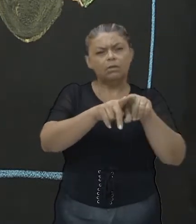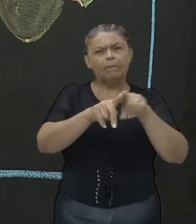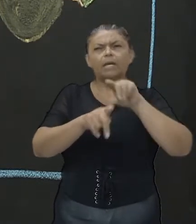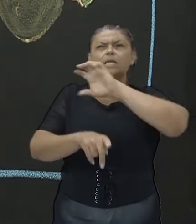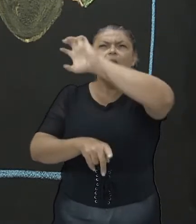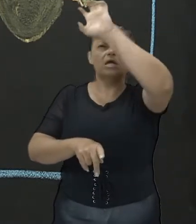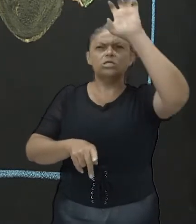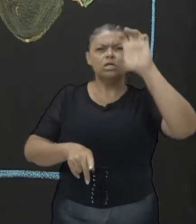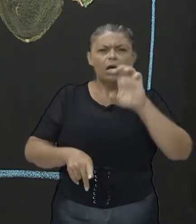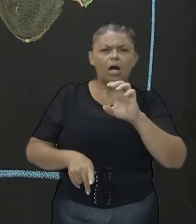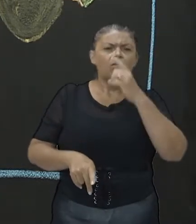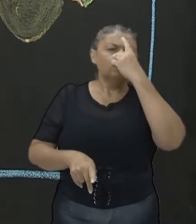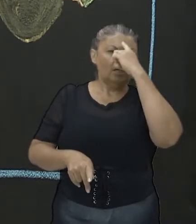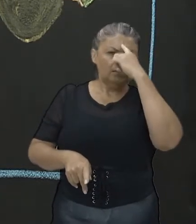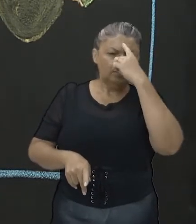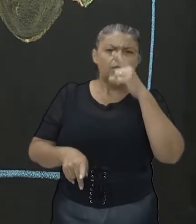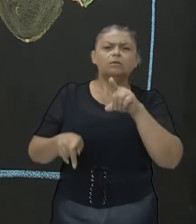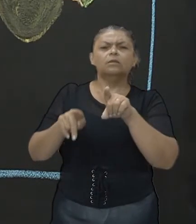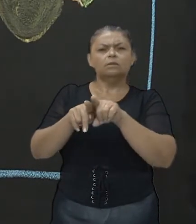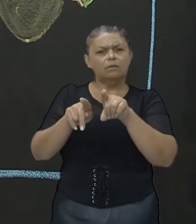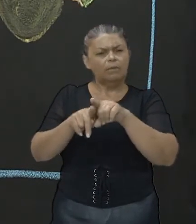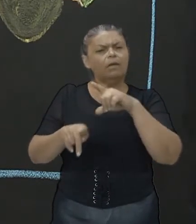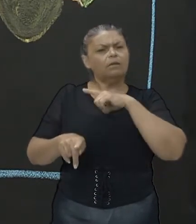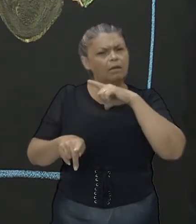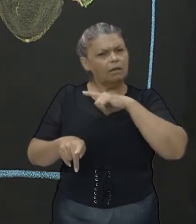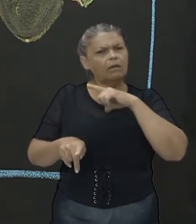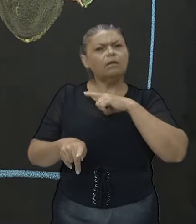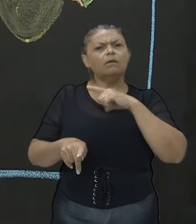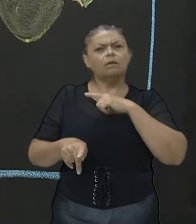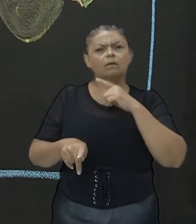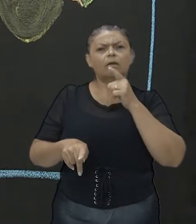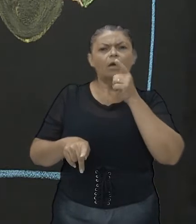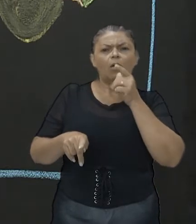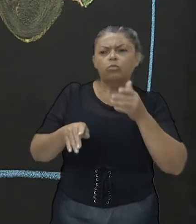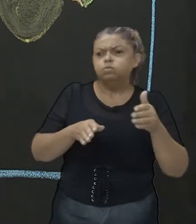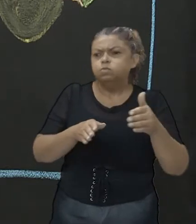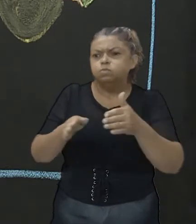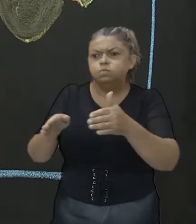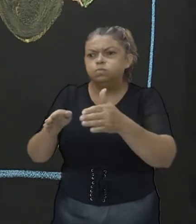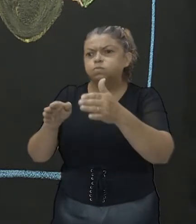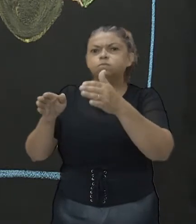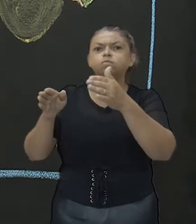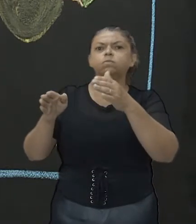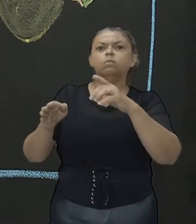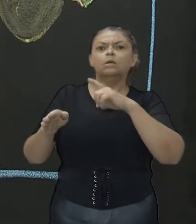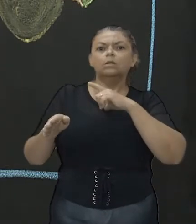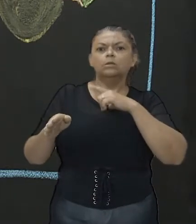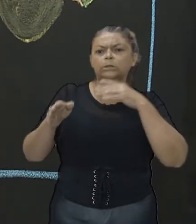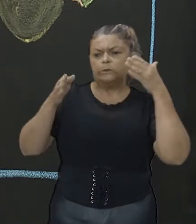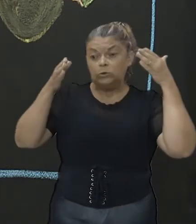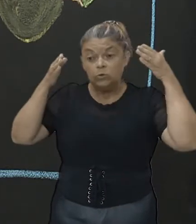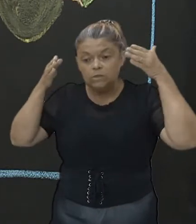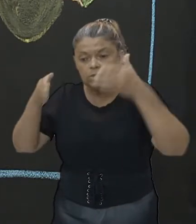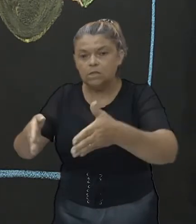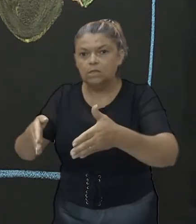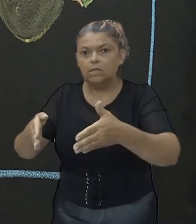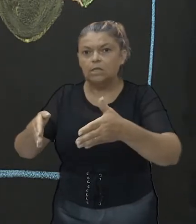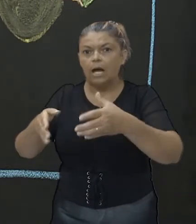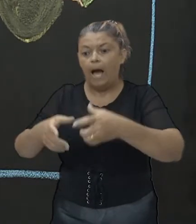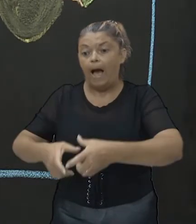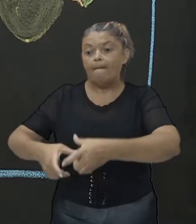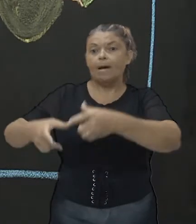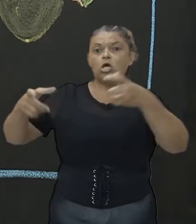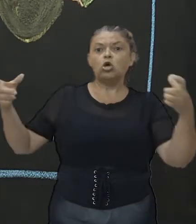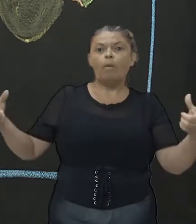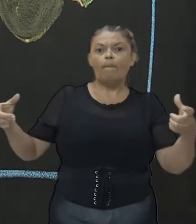a chamada planície indogangética, o rio Indo e o rio Ganges, onde concentra grande parte da população. Toda